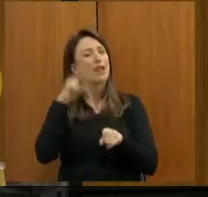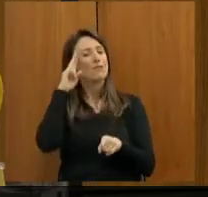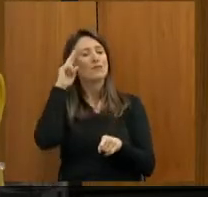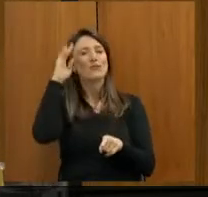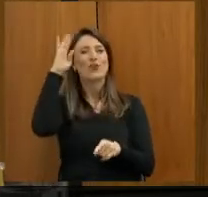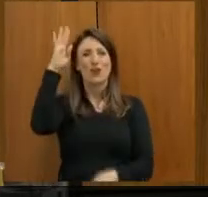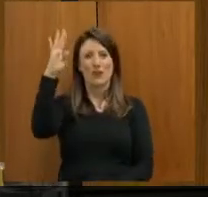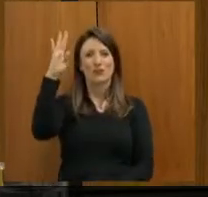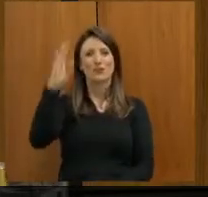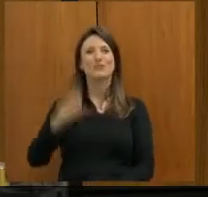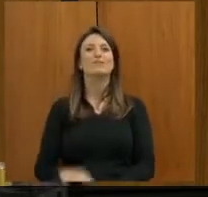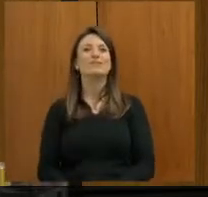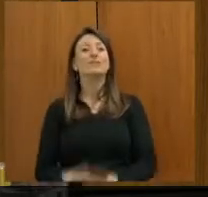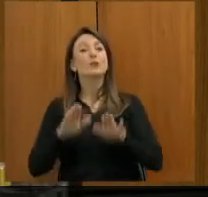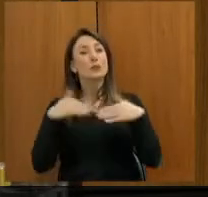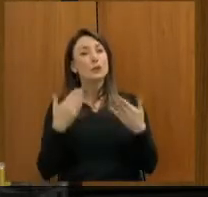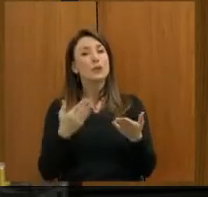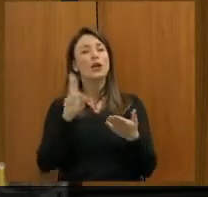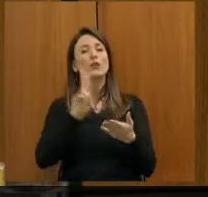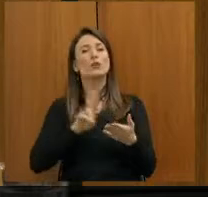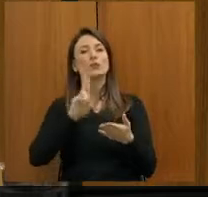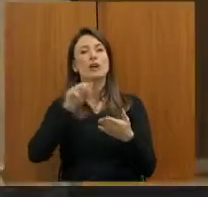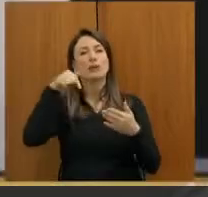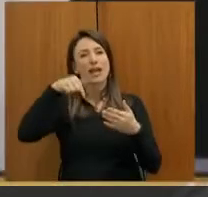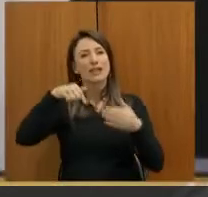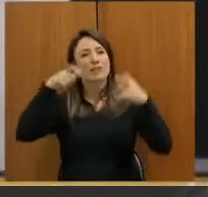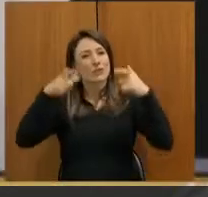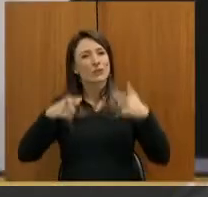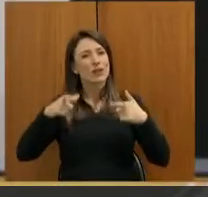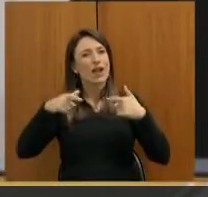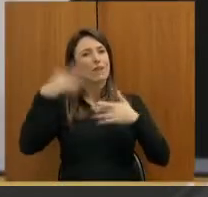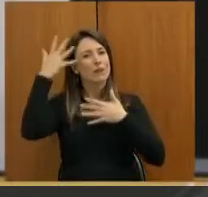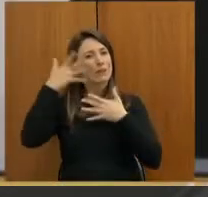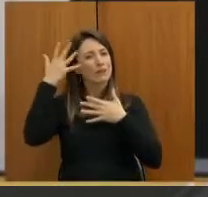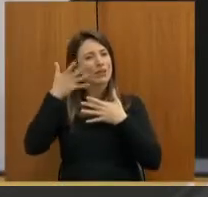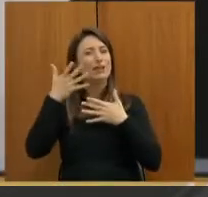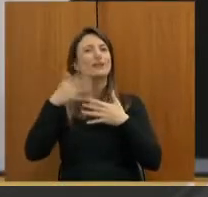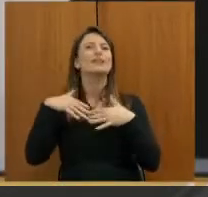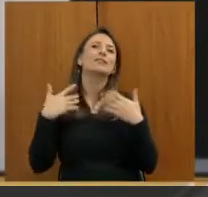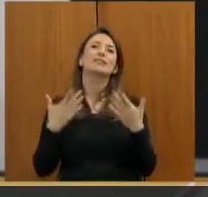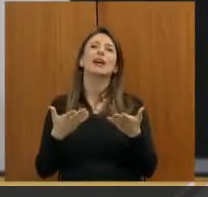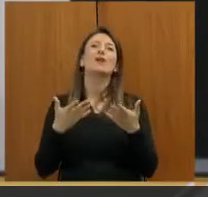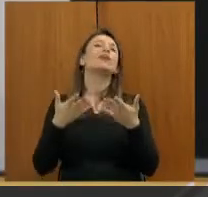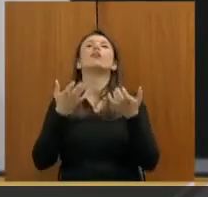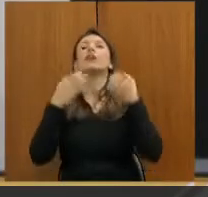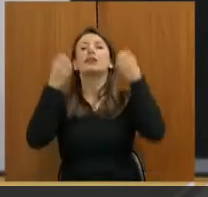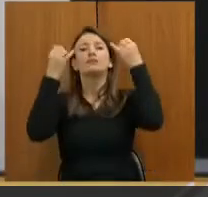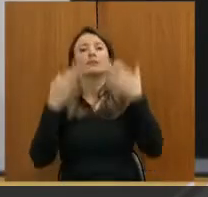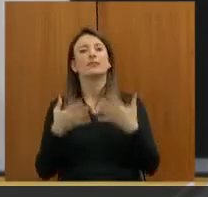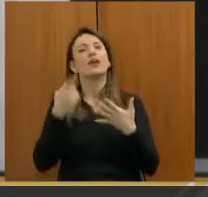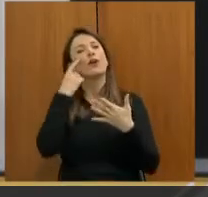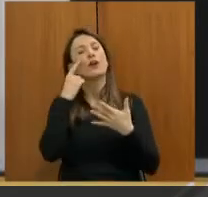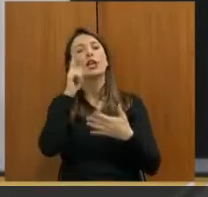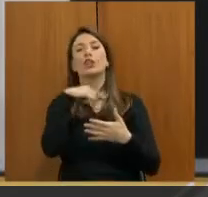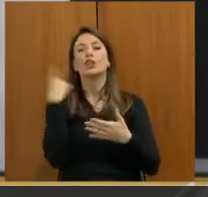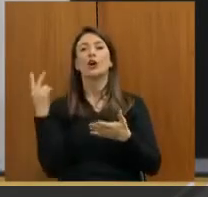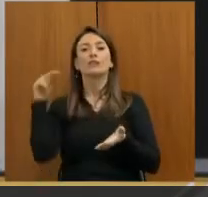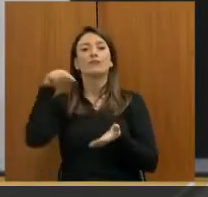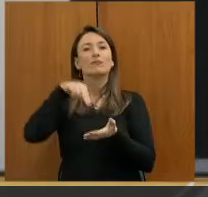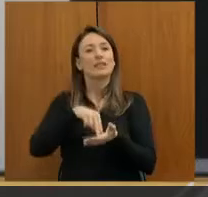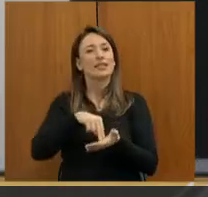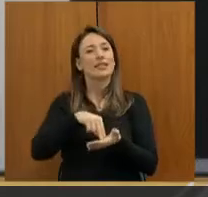então quando usamos esse espaço eu quero fazer esse preâmbulo nós estamos aqui como